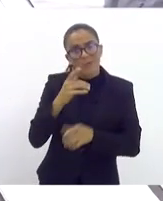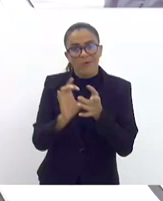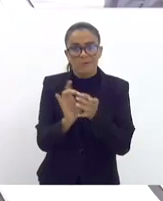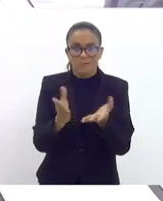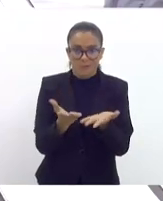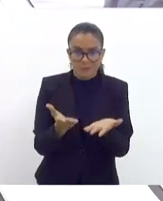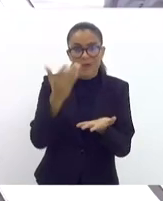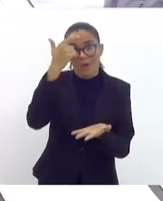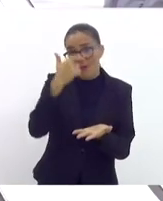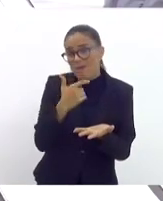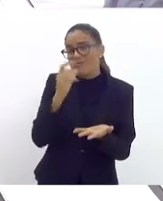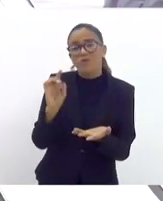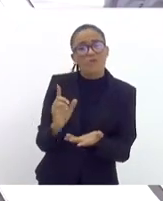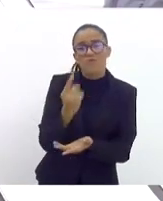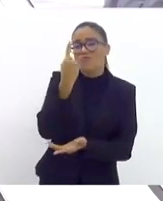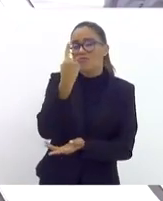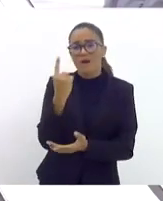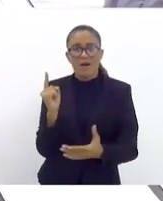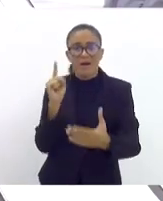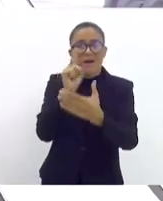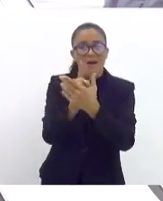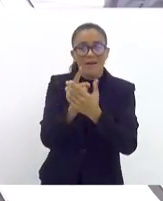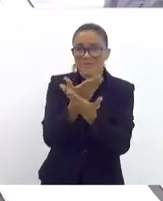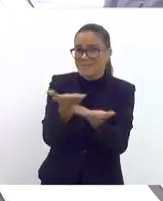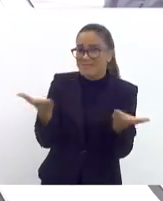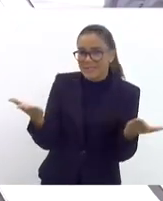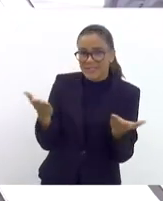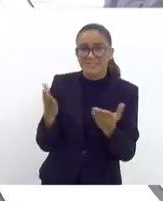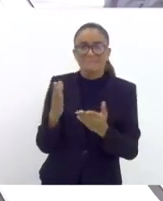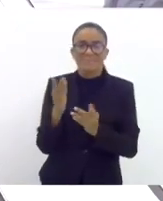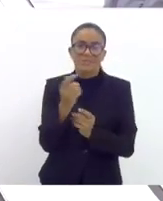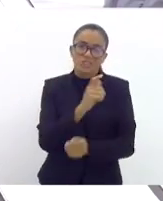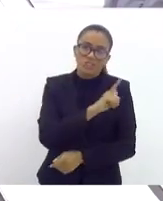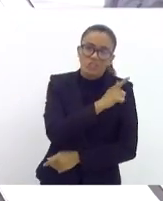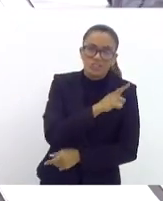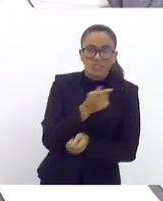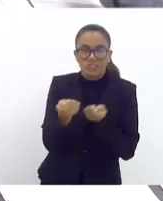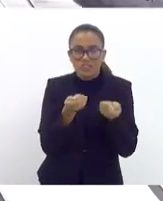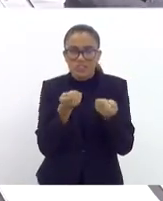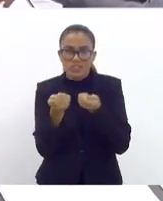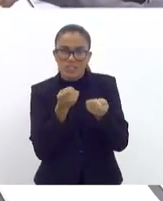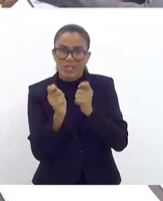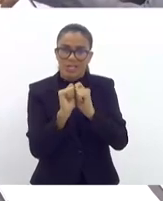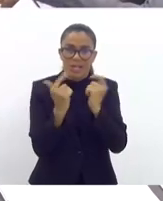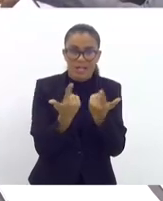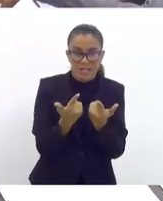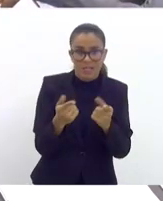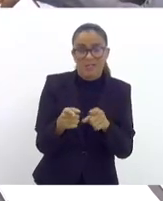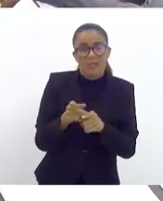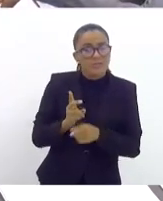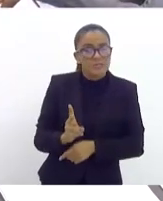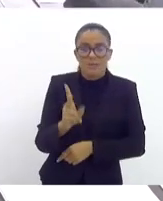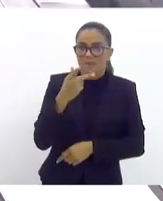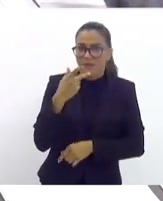sou apenas mais um de vocês na gerência da casa deixa isso sempre claro por onde eu passo tô tentando acertar